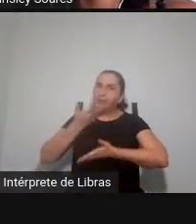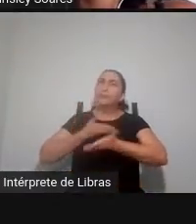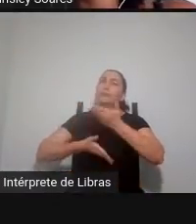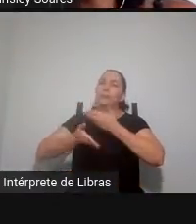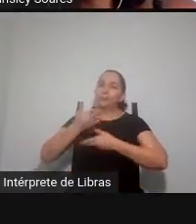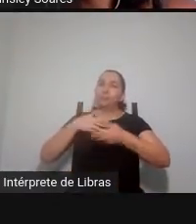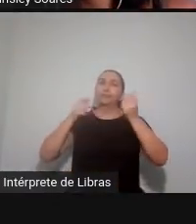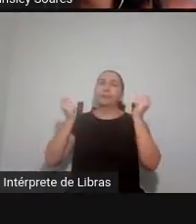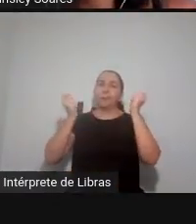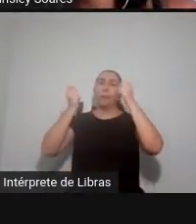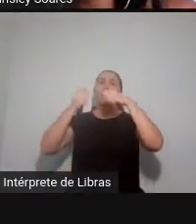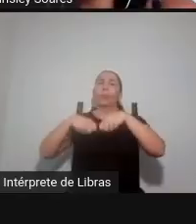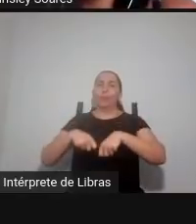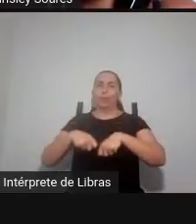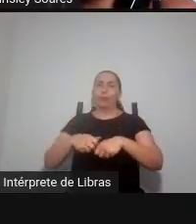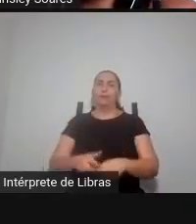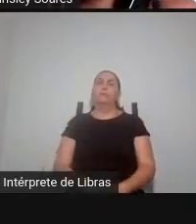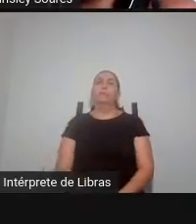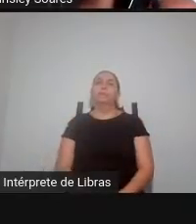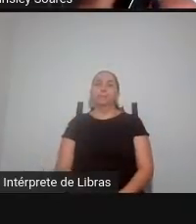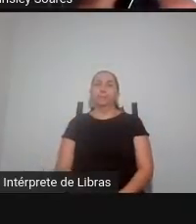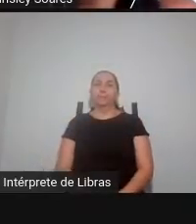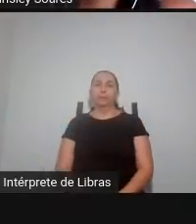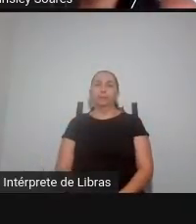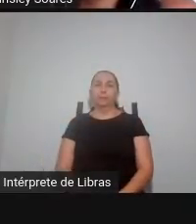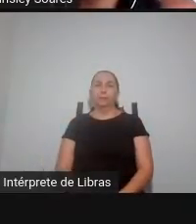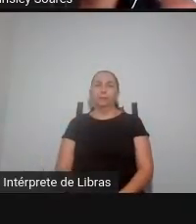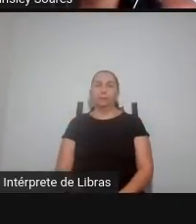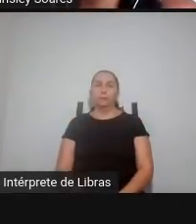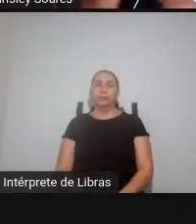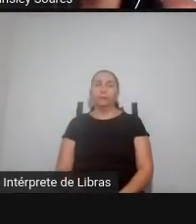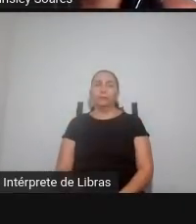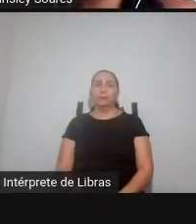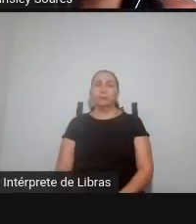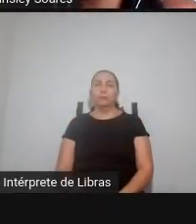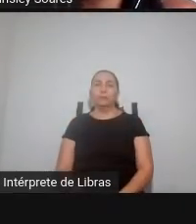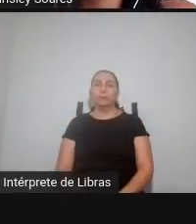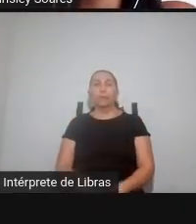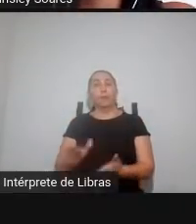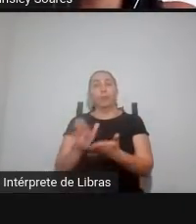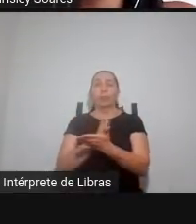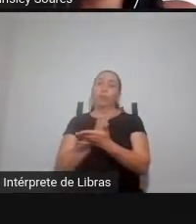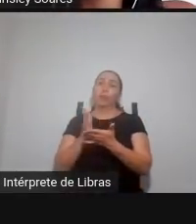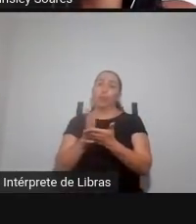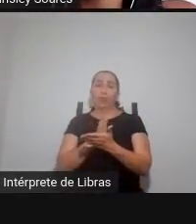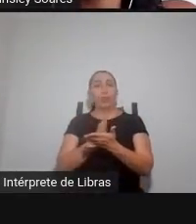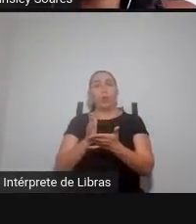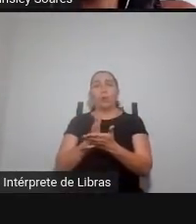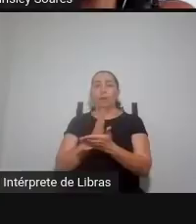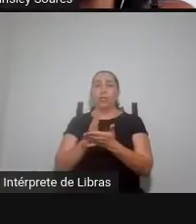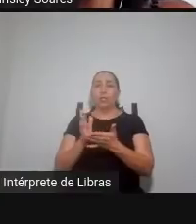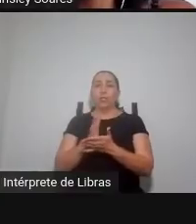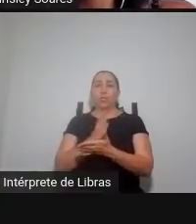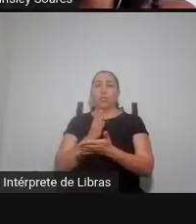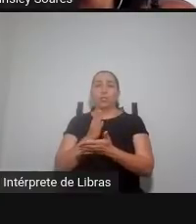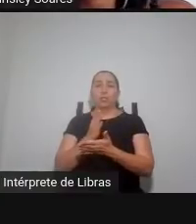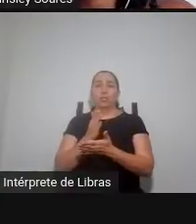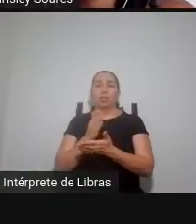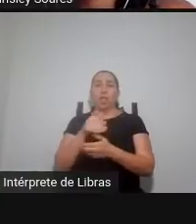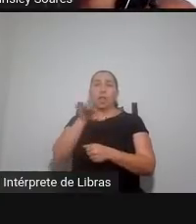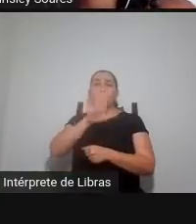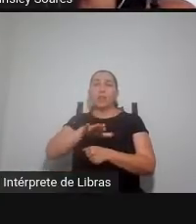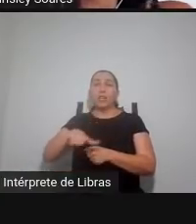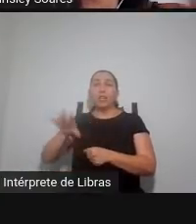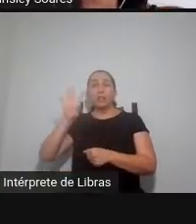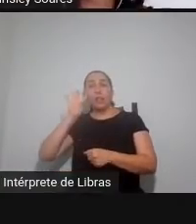isso? Eu tenho dito muito isso, sabe, Doca? Que talvez por não saberem se expressar verbalmente, a gente acha